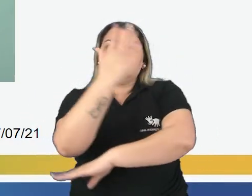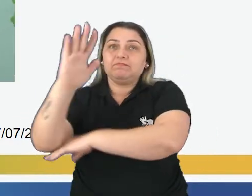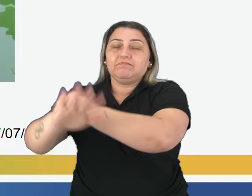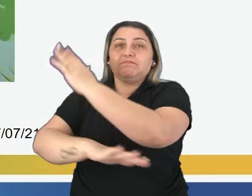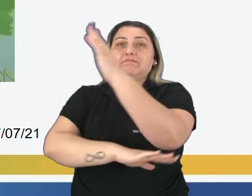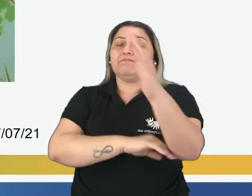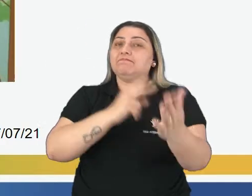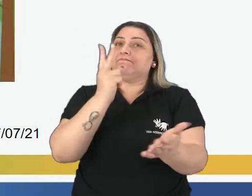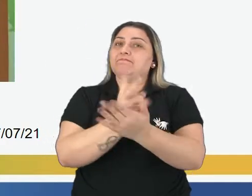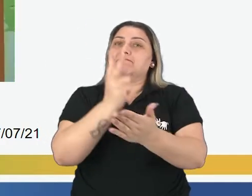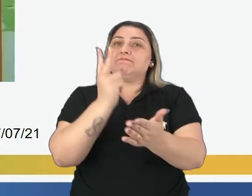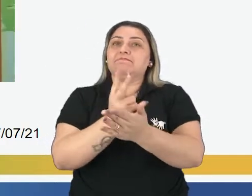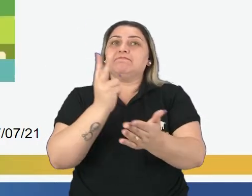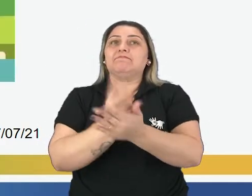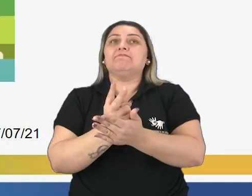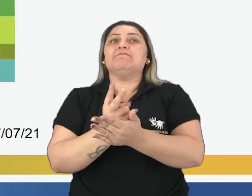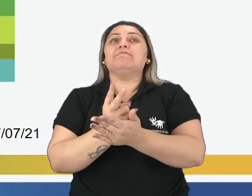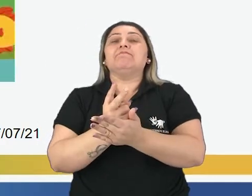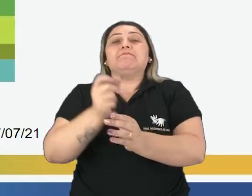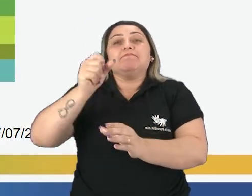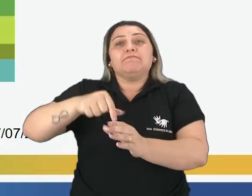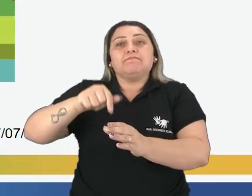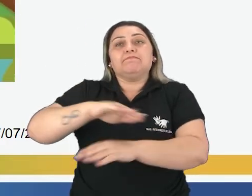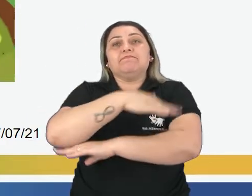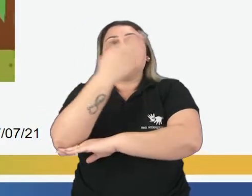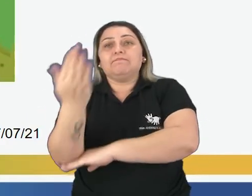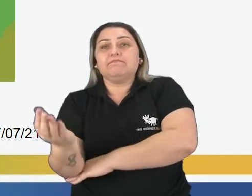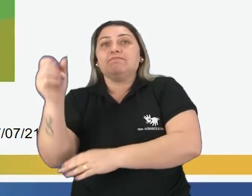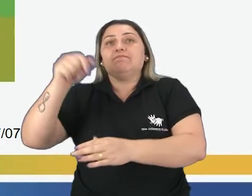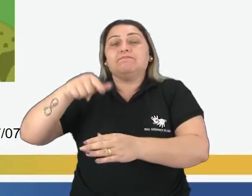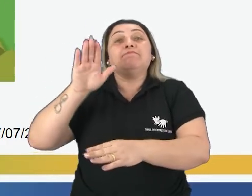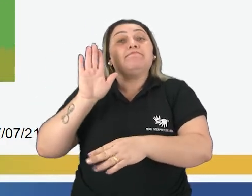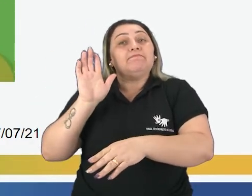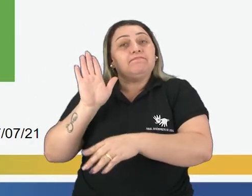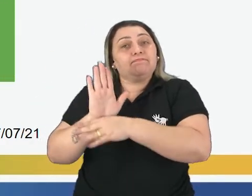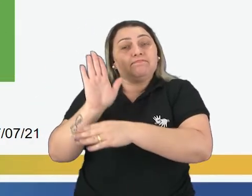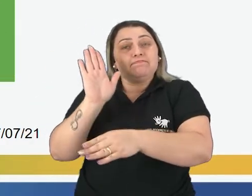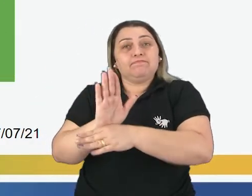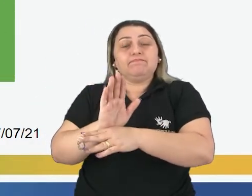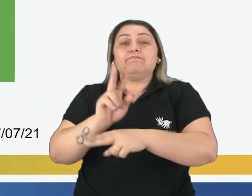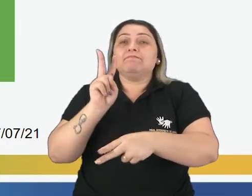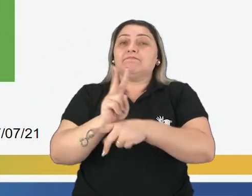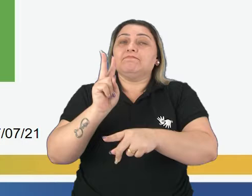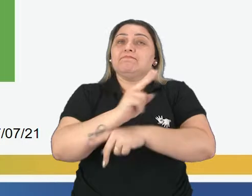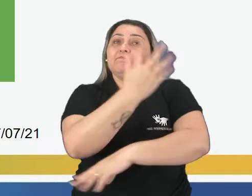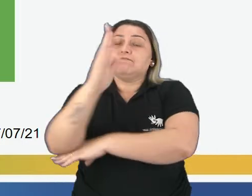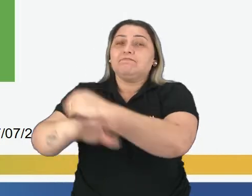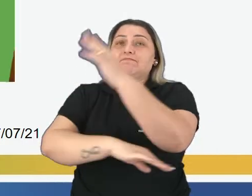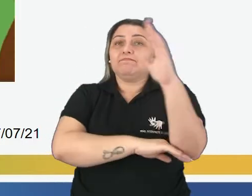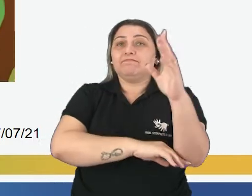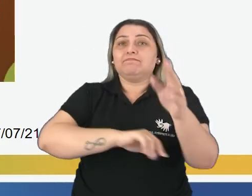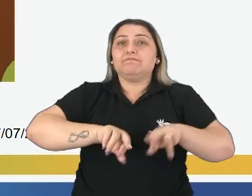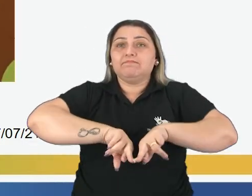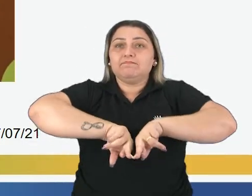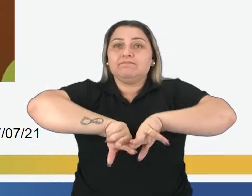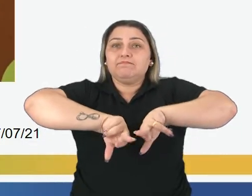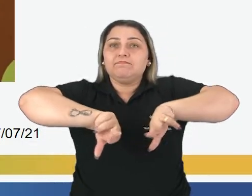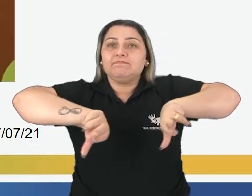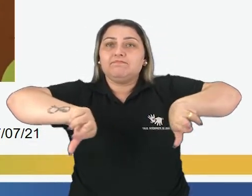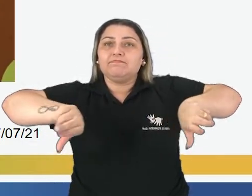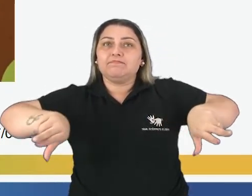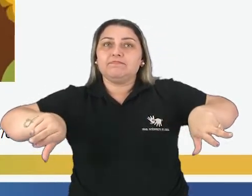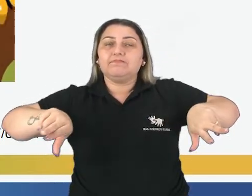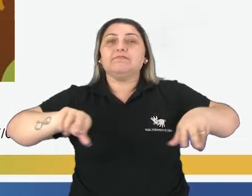é sempre renovável. Sabe, as florestas plantadas ajudam a proteger as matas nativas e a biodiversidade.